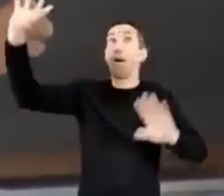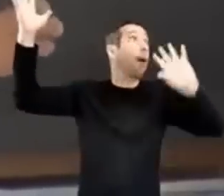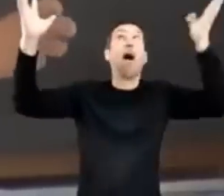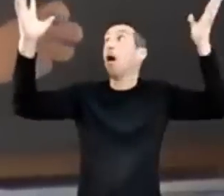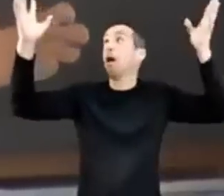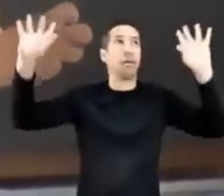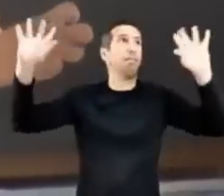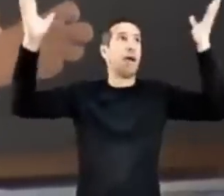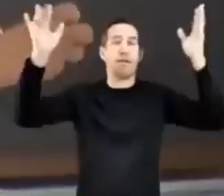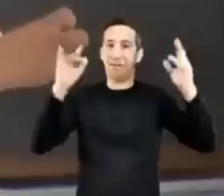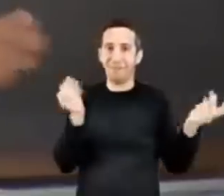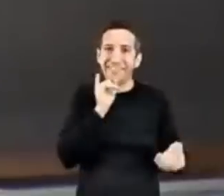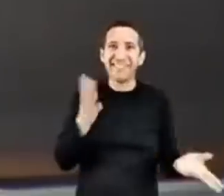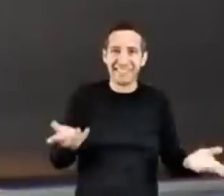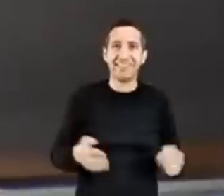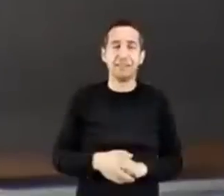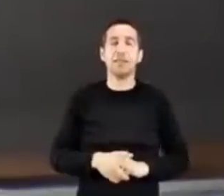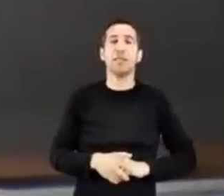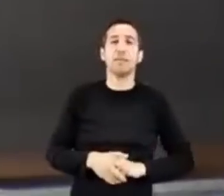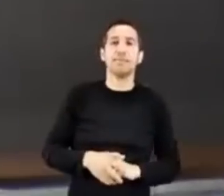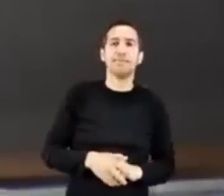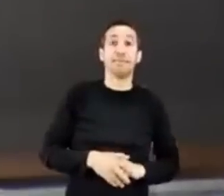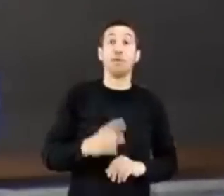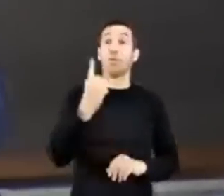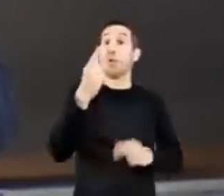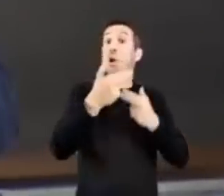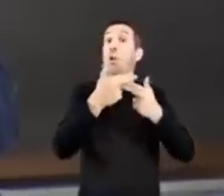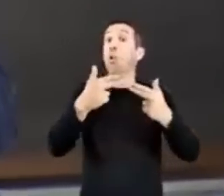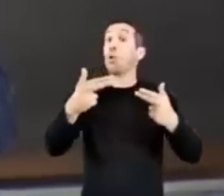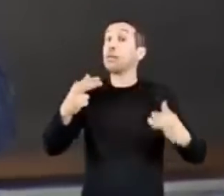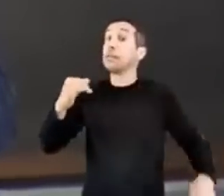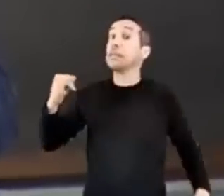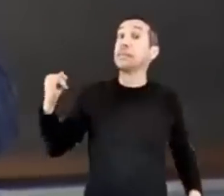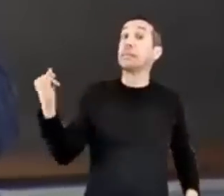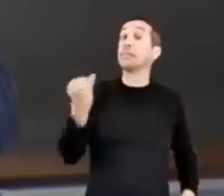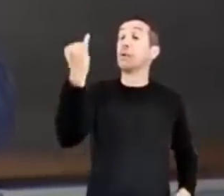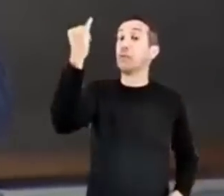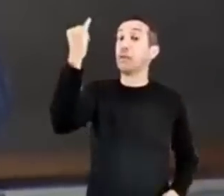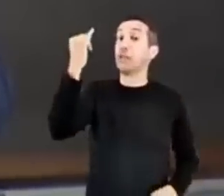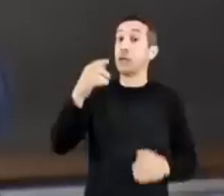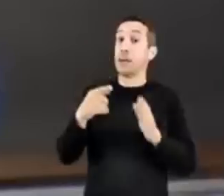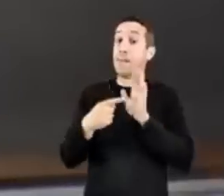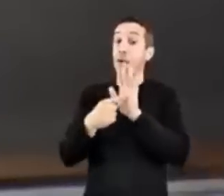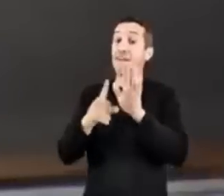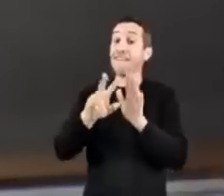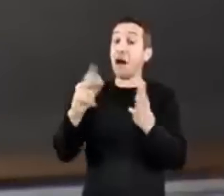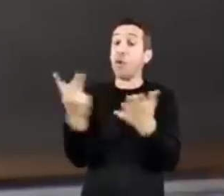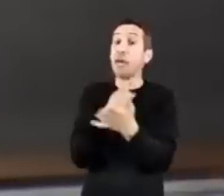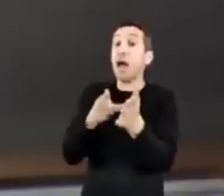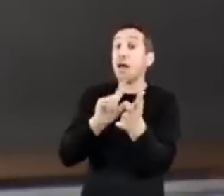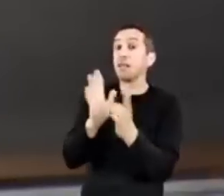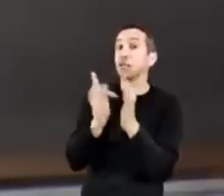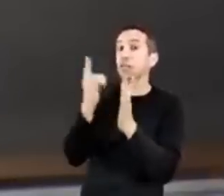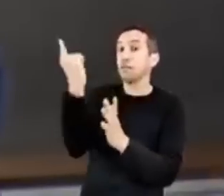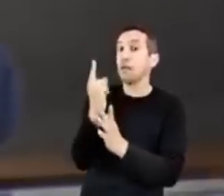carro-chefe daqui que anuncia a volta de Cristo é a pregação do evangelho Mateus 24:14 mas juntamente